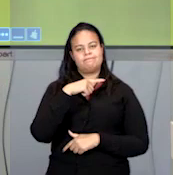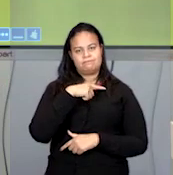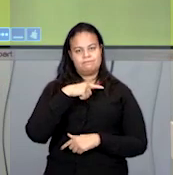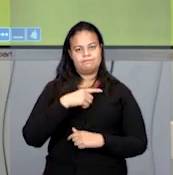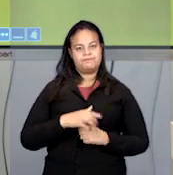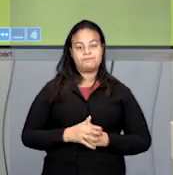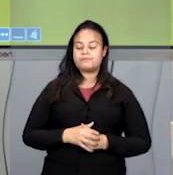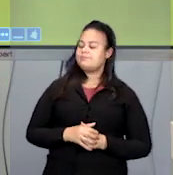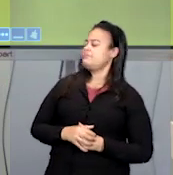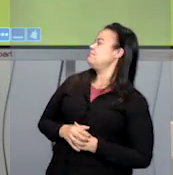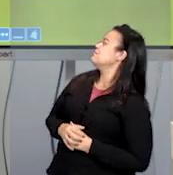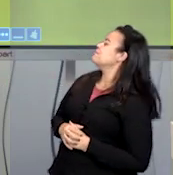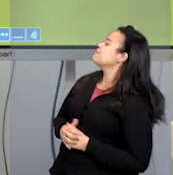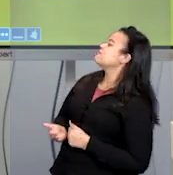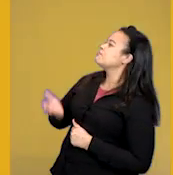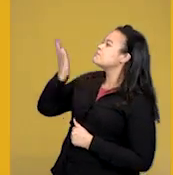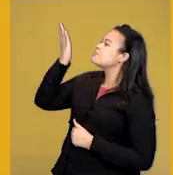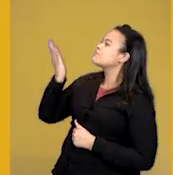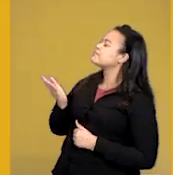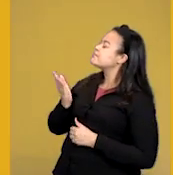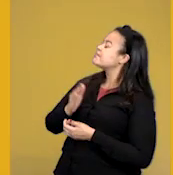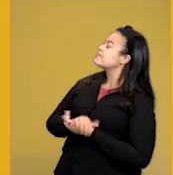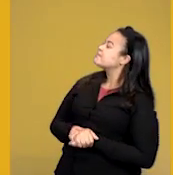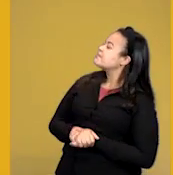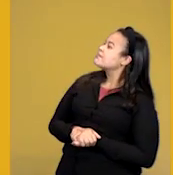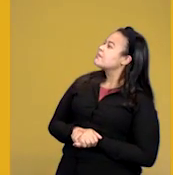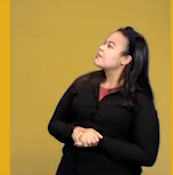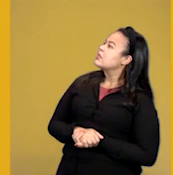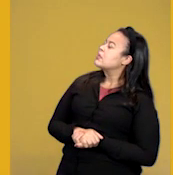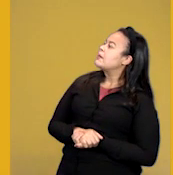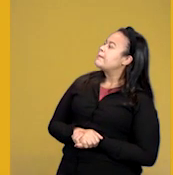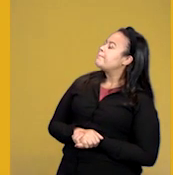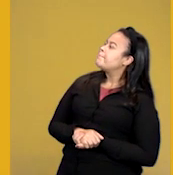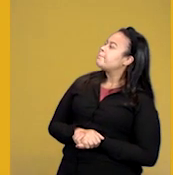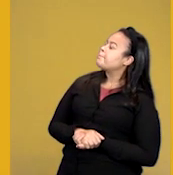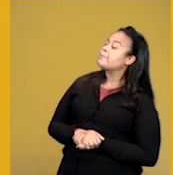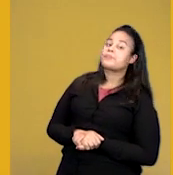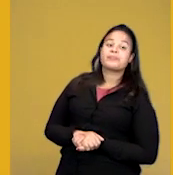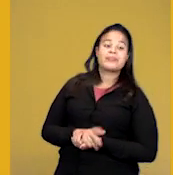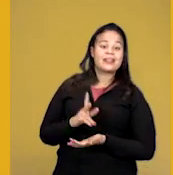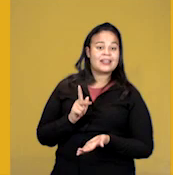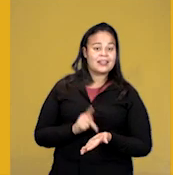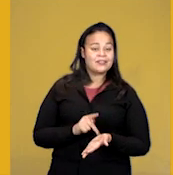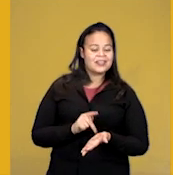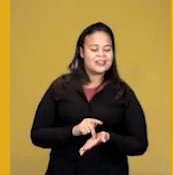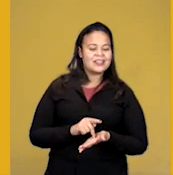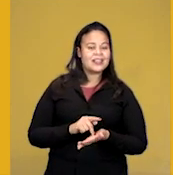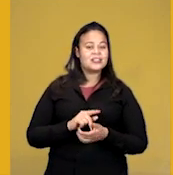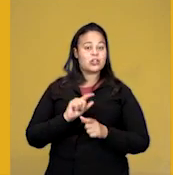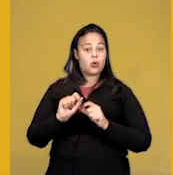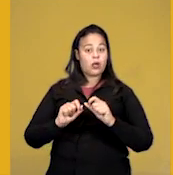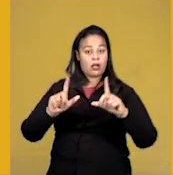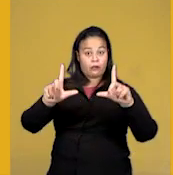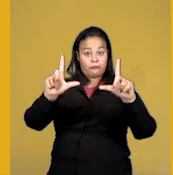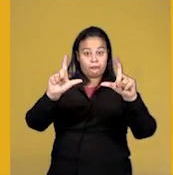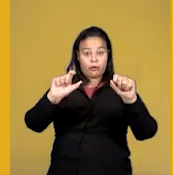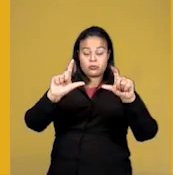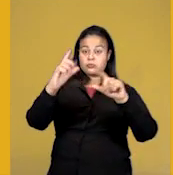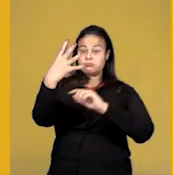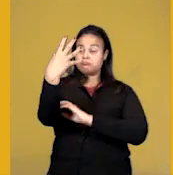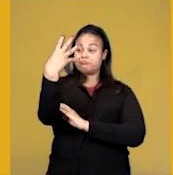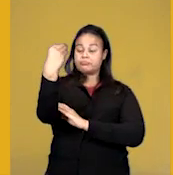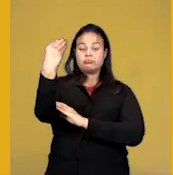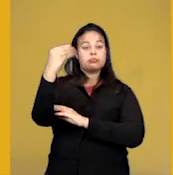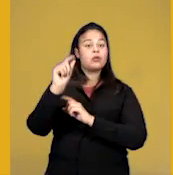Bom, aqui a gente tem um processo de... na verdade, não é um processo, é uma foto, tá? De